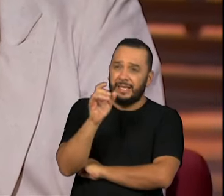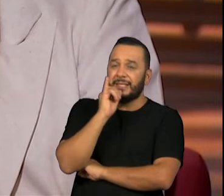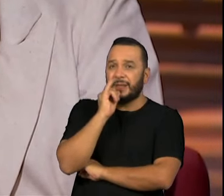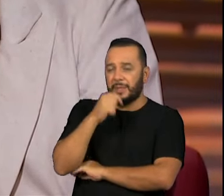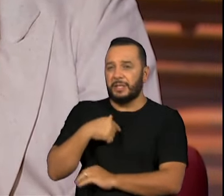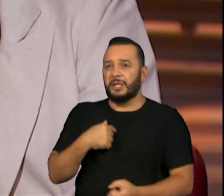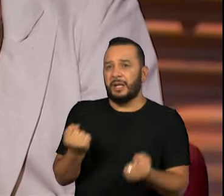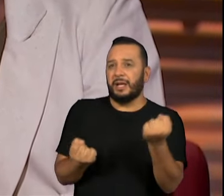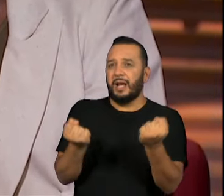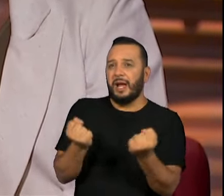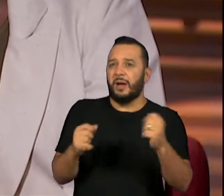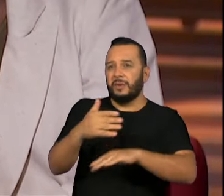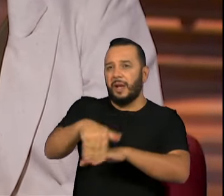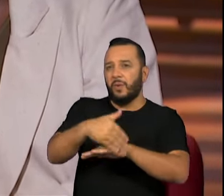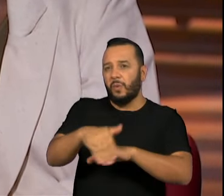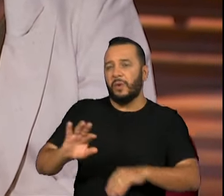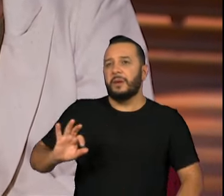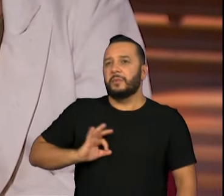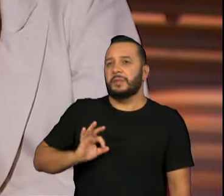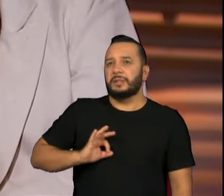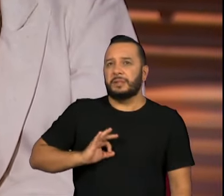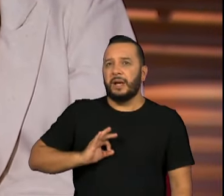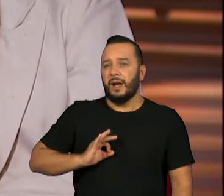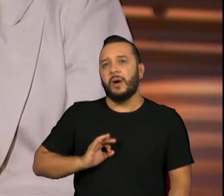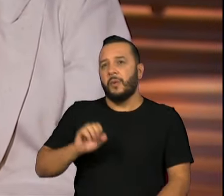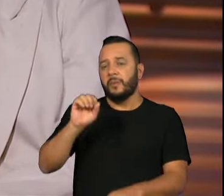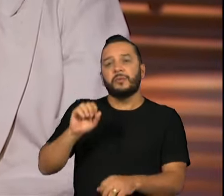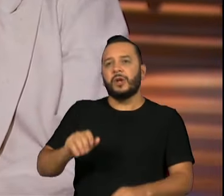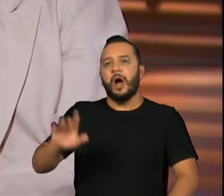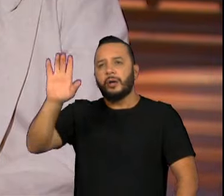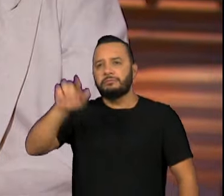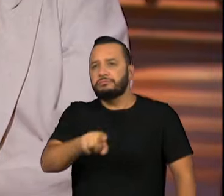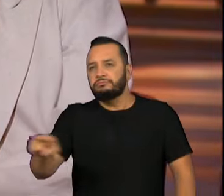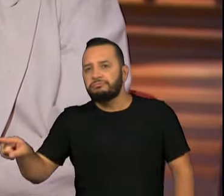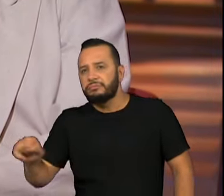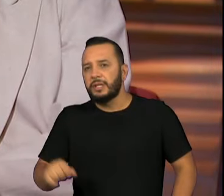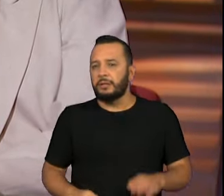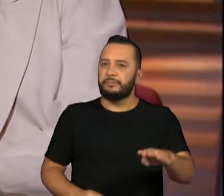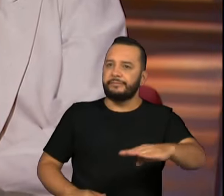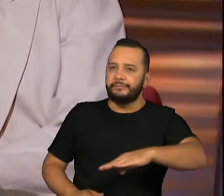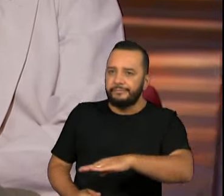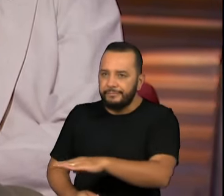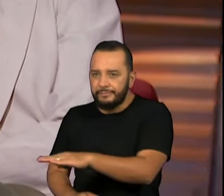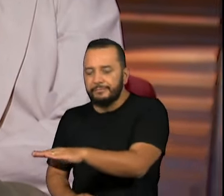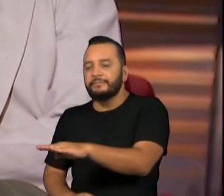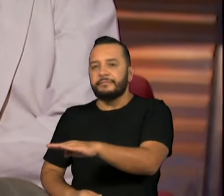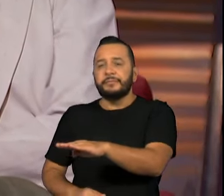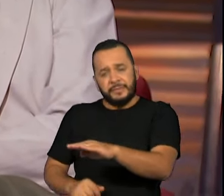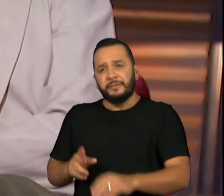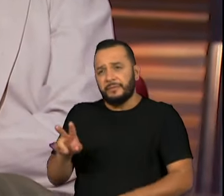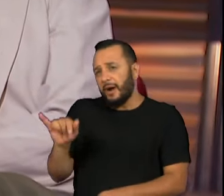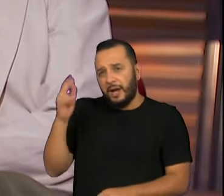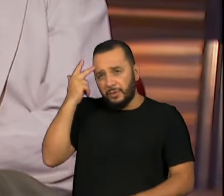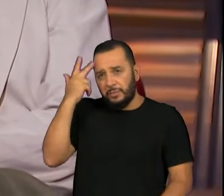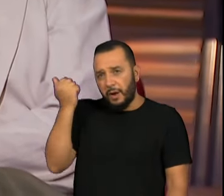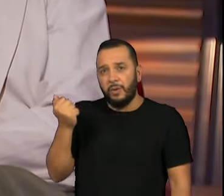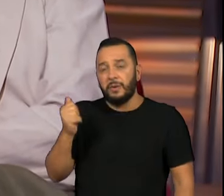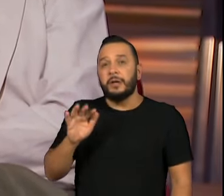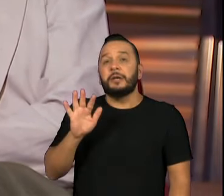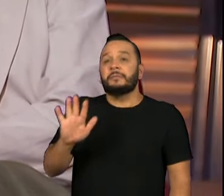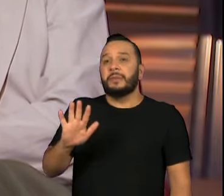carro na rua e um policial para alunos souber quem não vai separado é agora ele se colocou no lugar